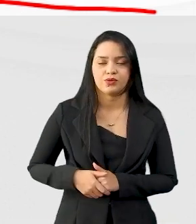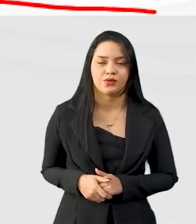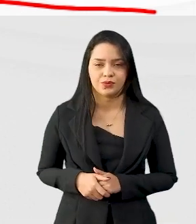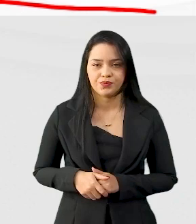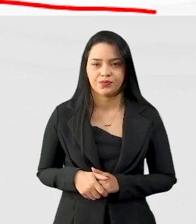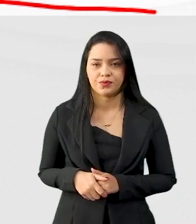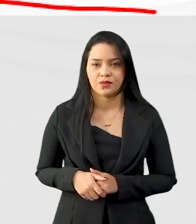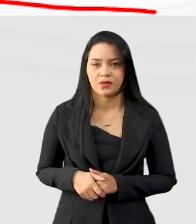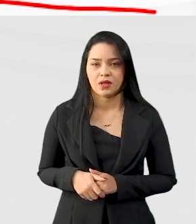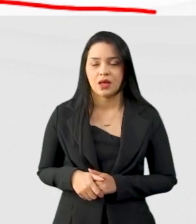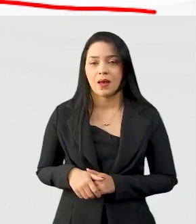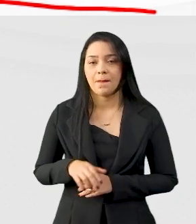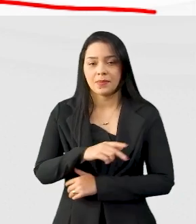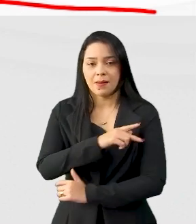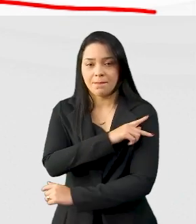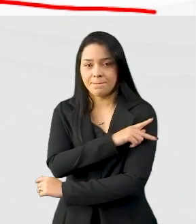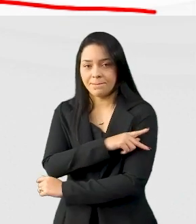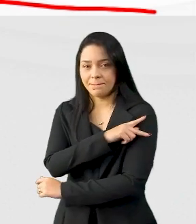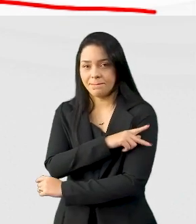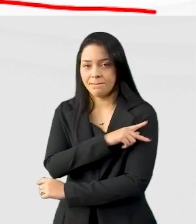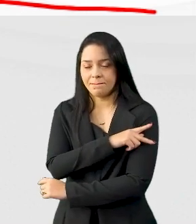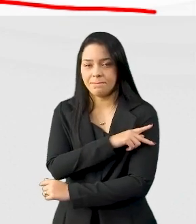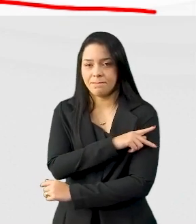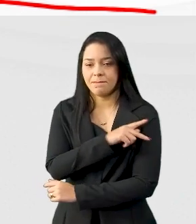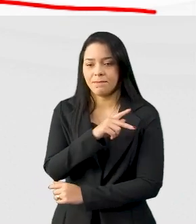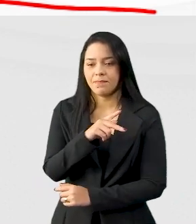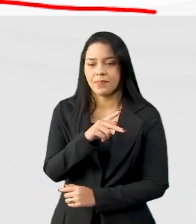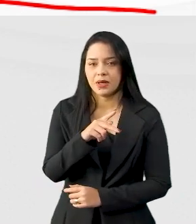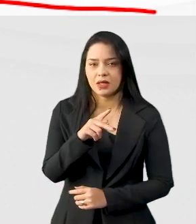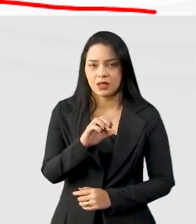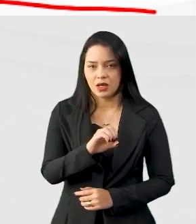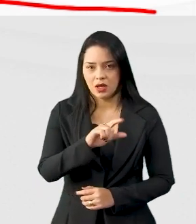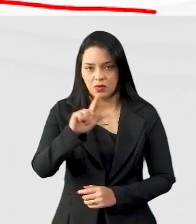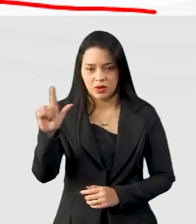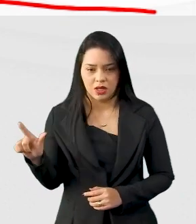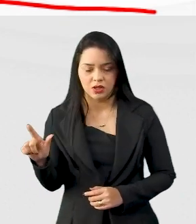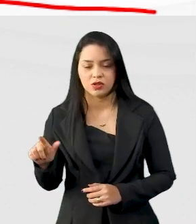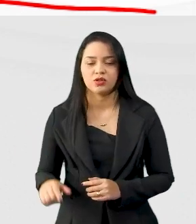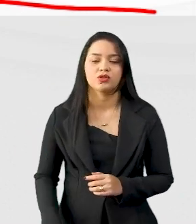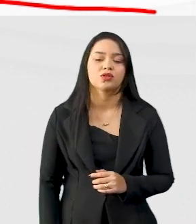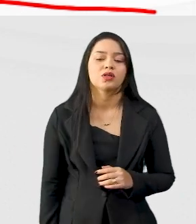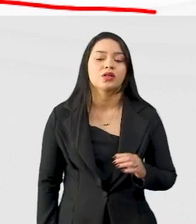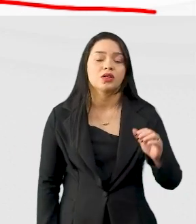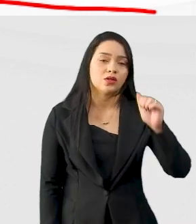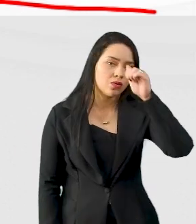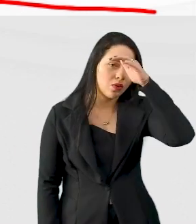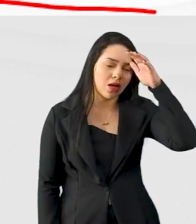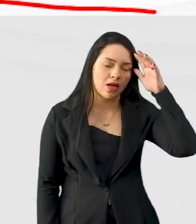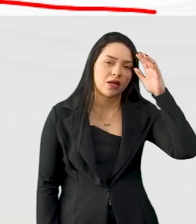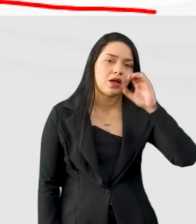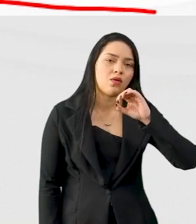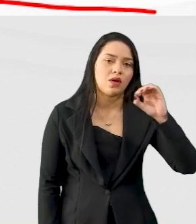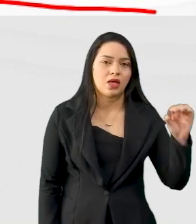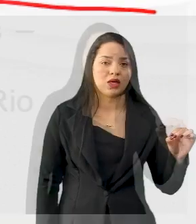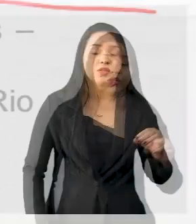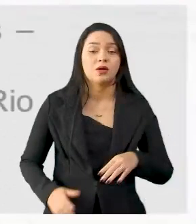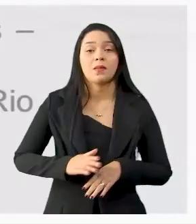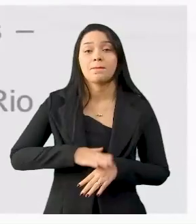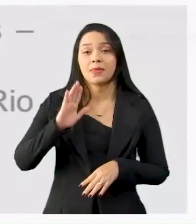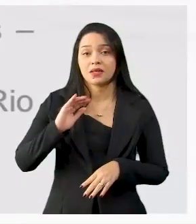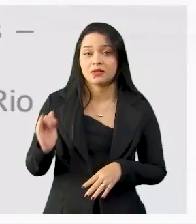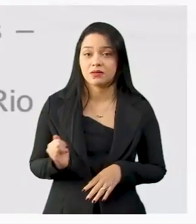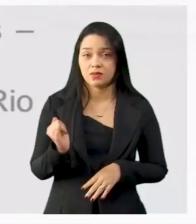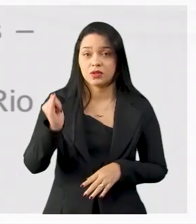da Paraíba, no leste, e é o estado do Acre, no oeste, belezinha? Estes são os nossos 4 pontos marcantes